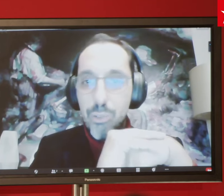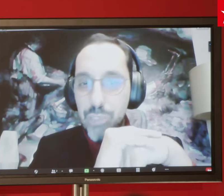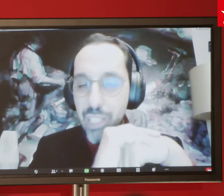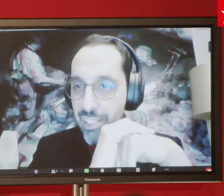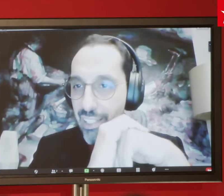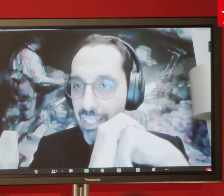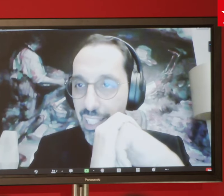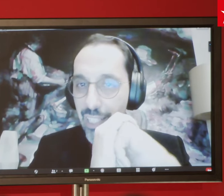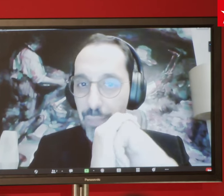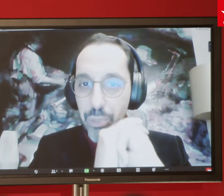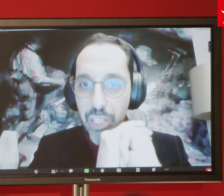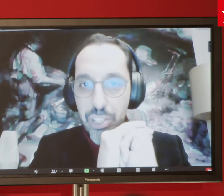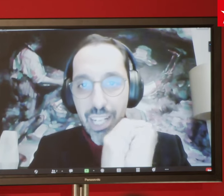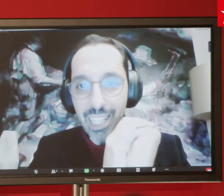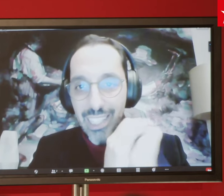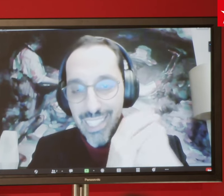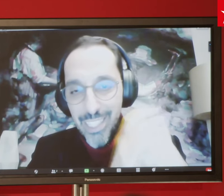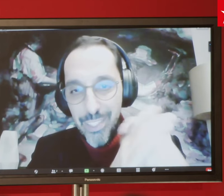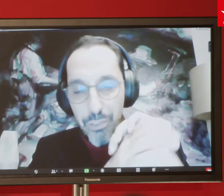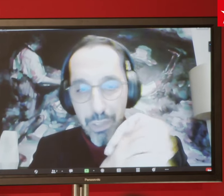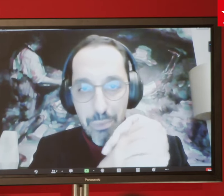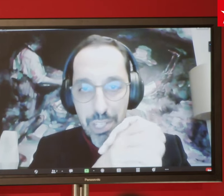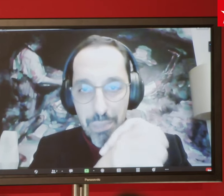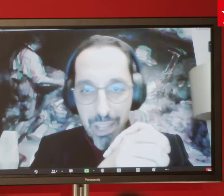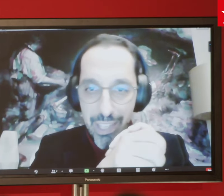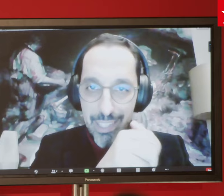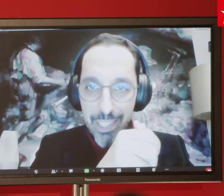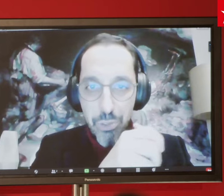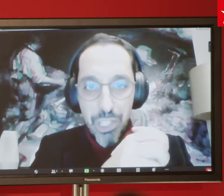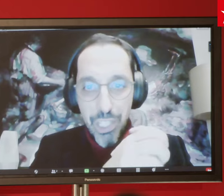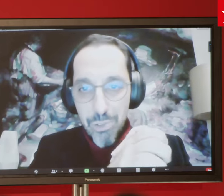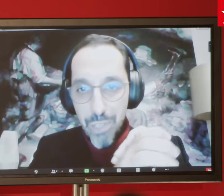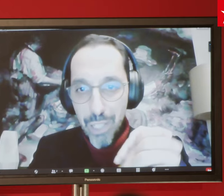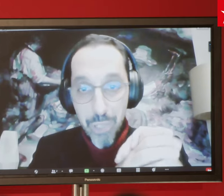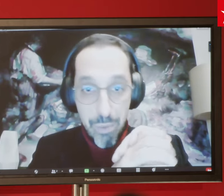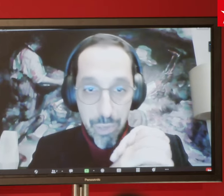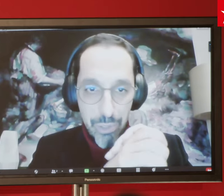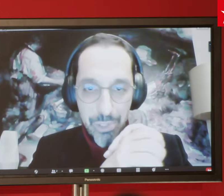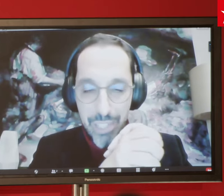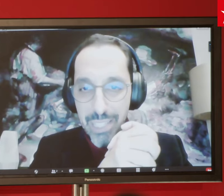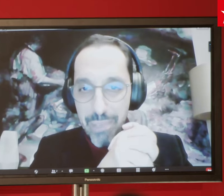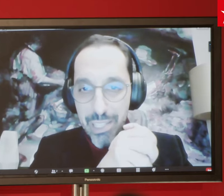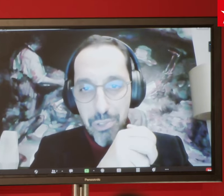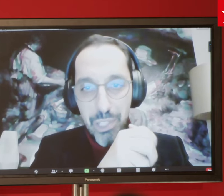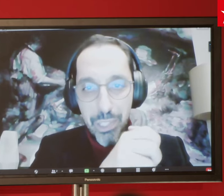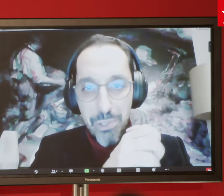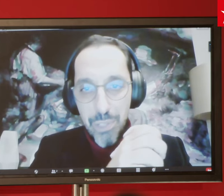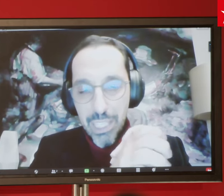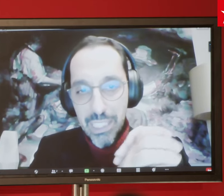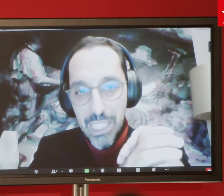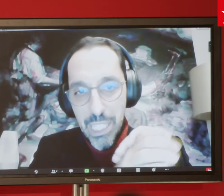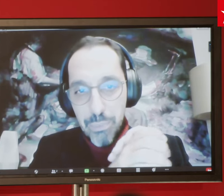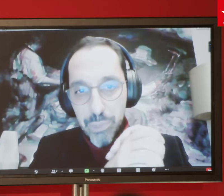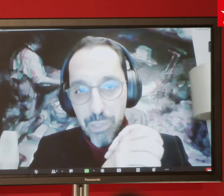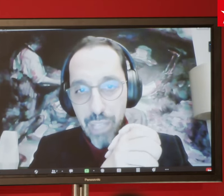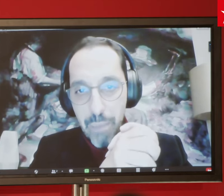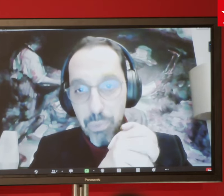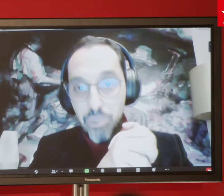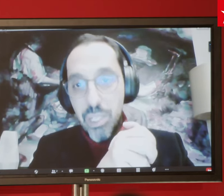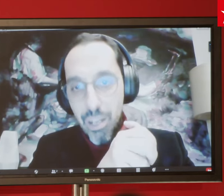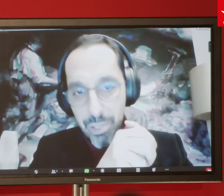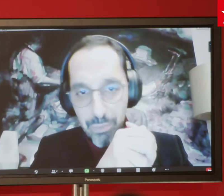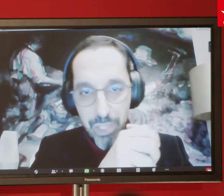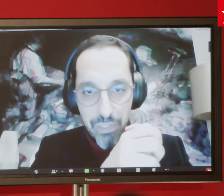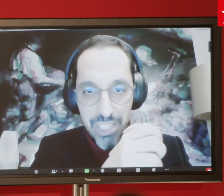aquilo que acontece, porque em geral nós falamos da chamada, na escolha racional, o criminoso tem também essa escolha racional, e portanto é